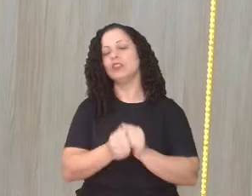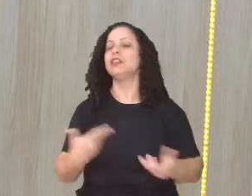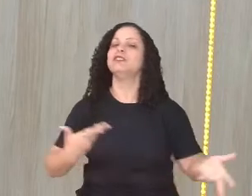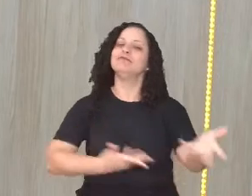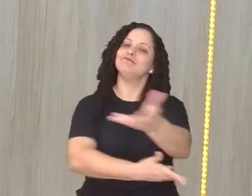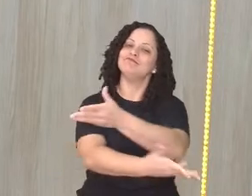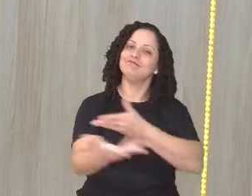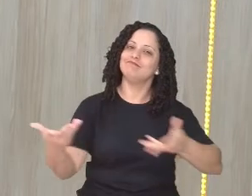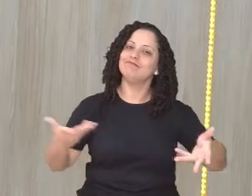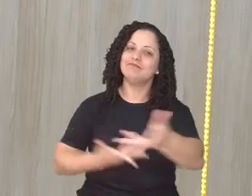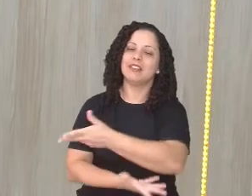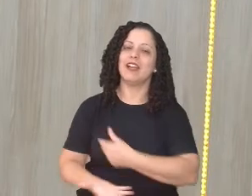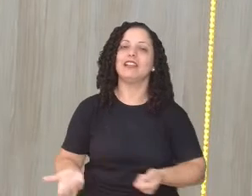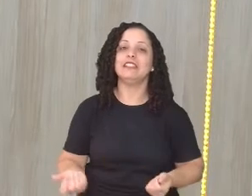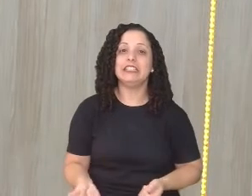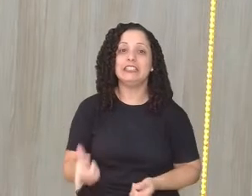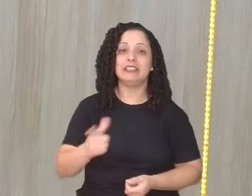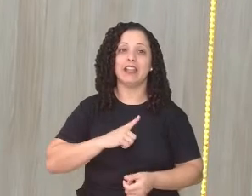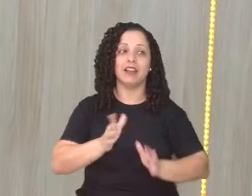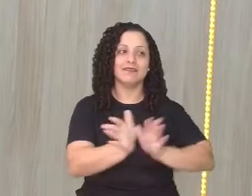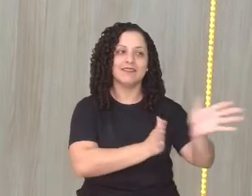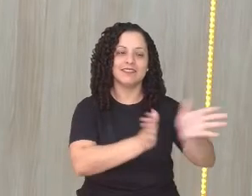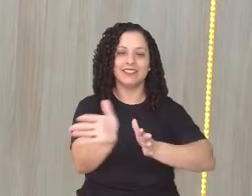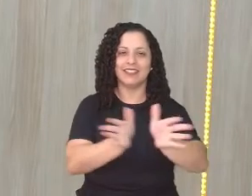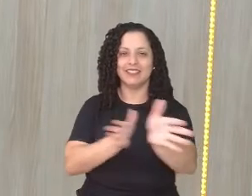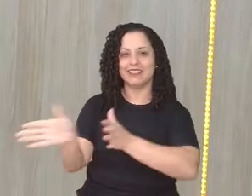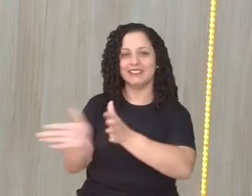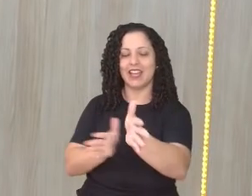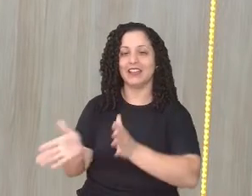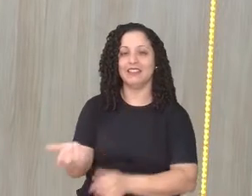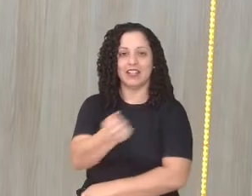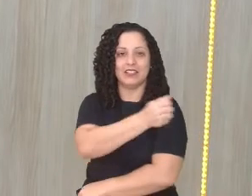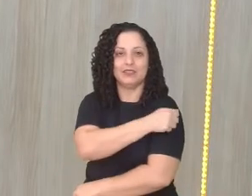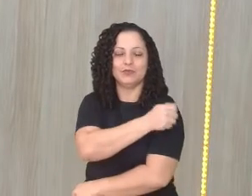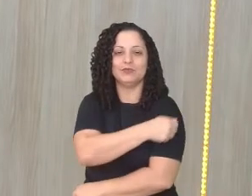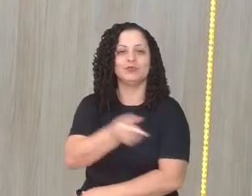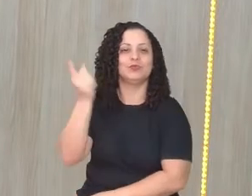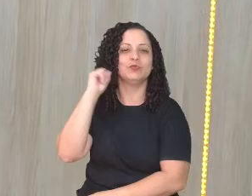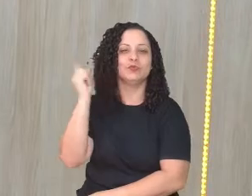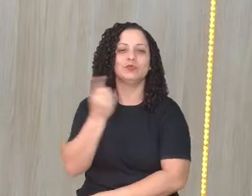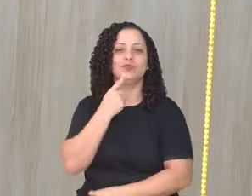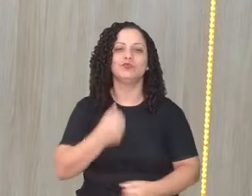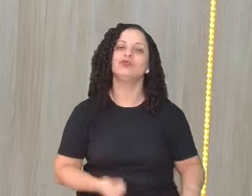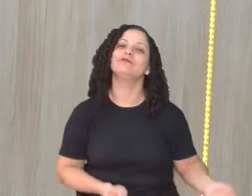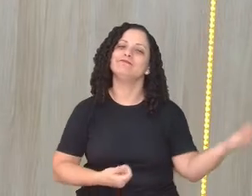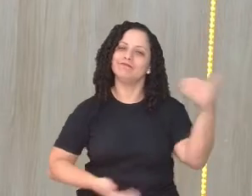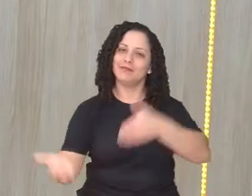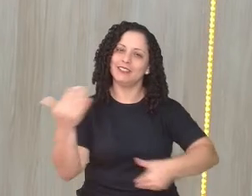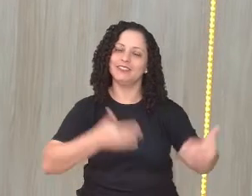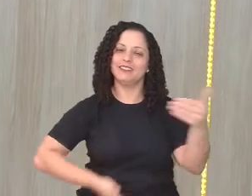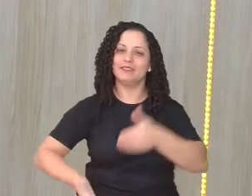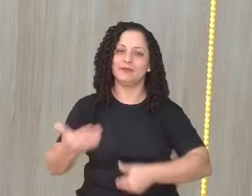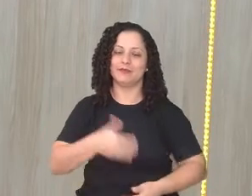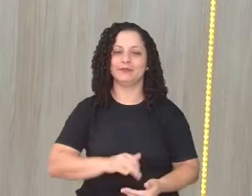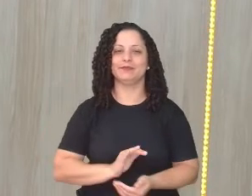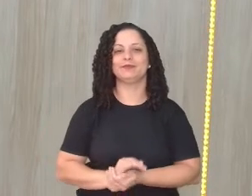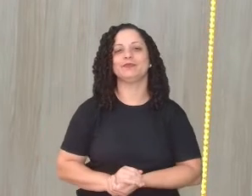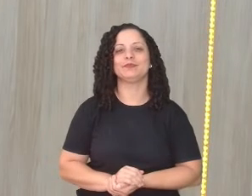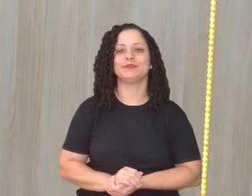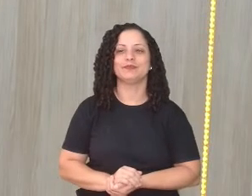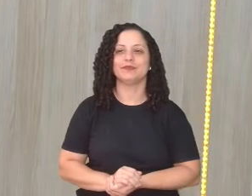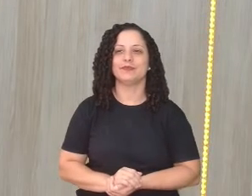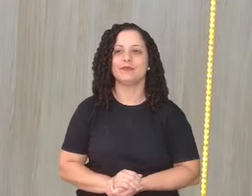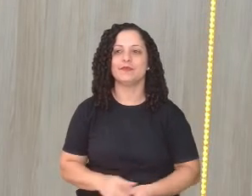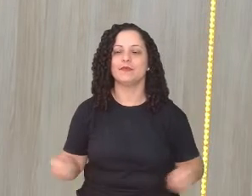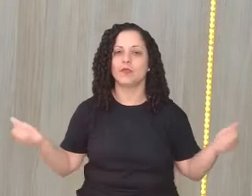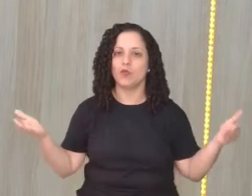atingir mais estudantes na nossa aula, que eles possam também participar da nossa aula. Mas